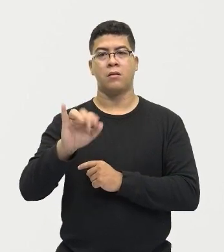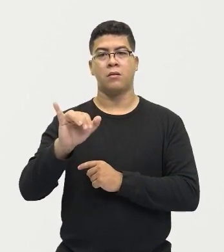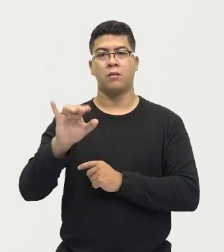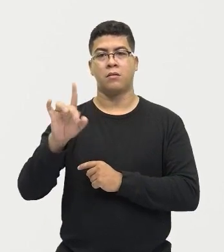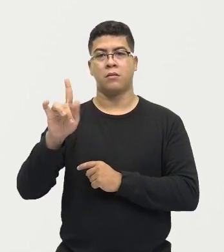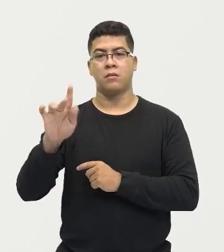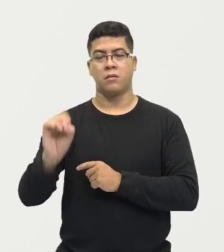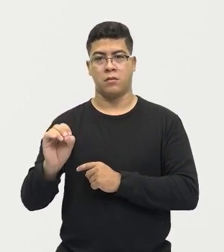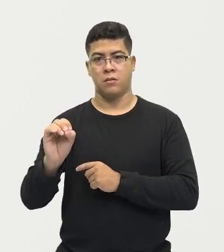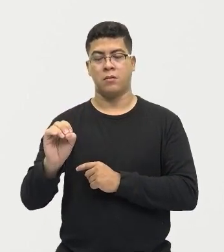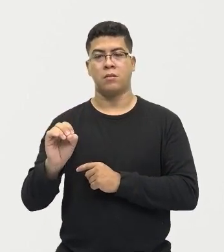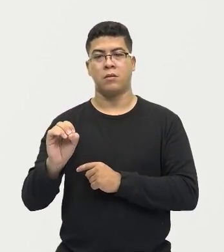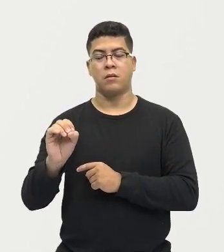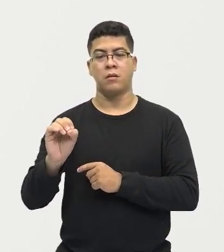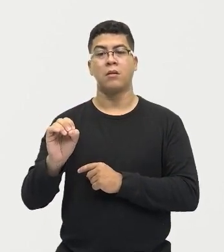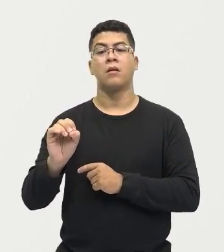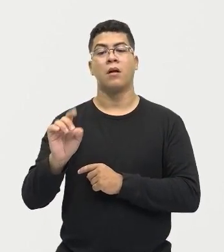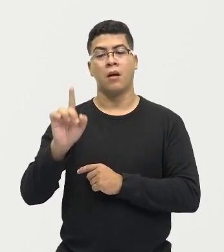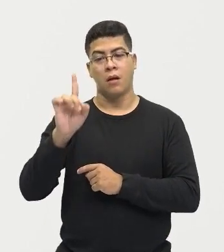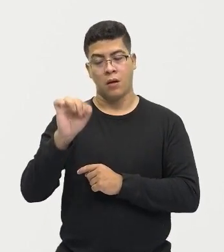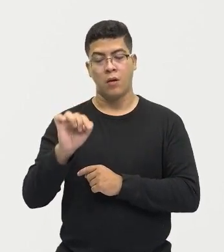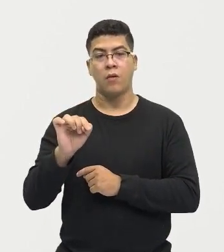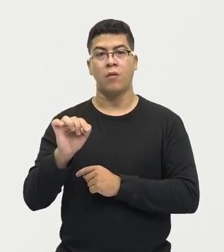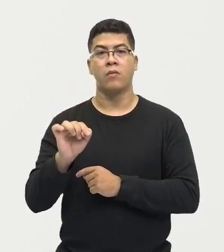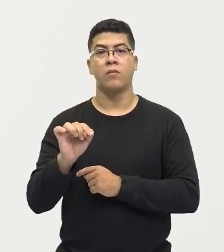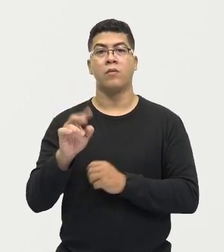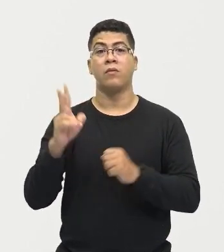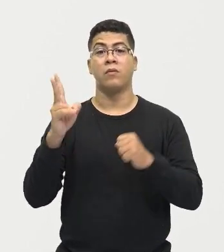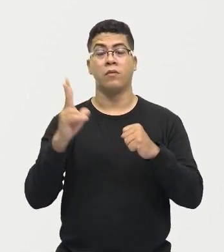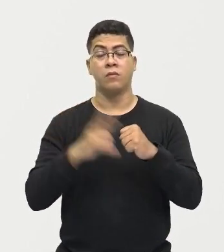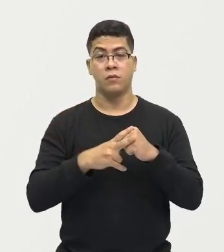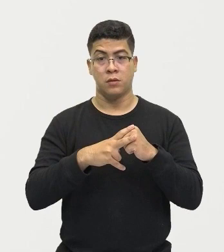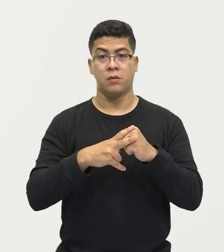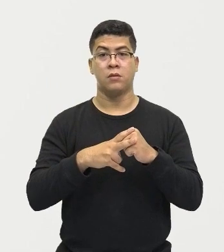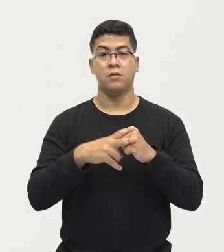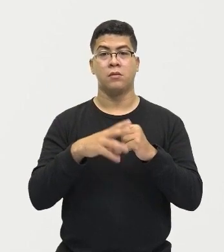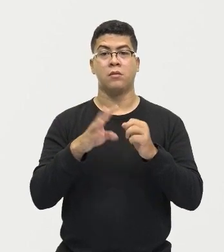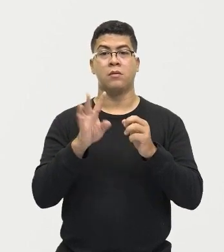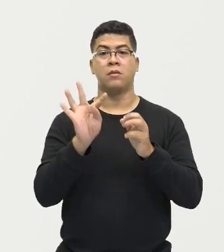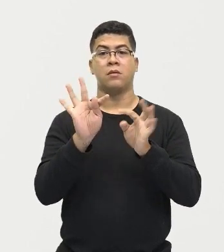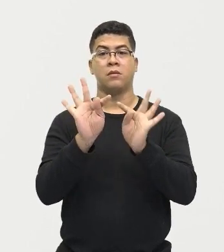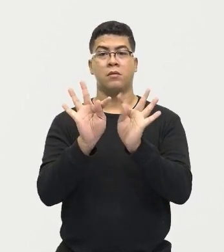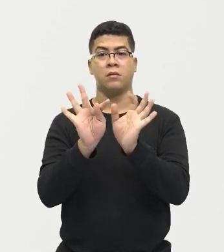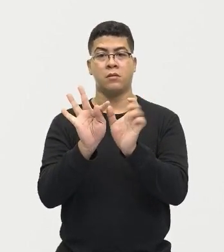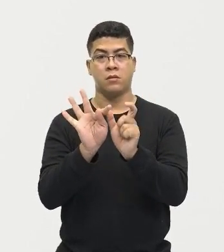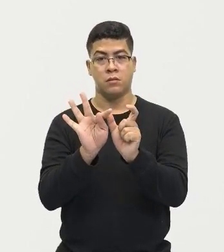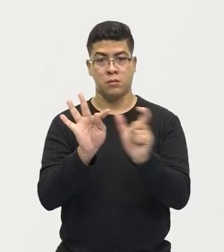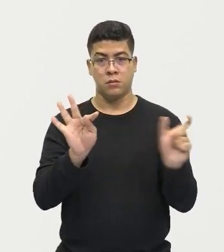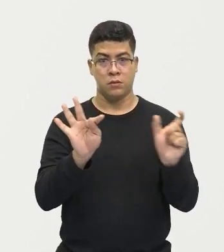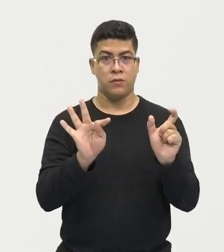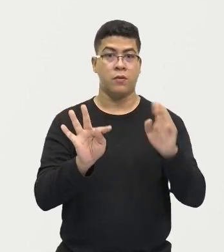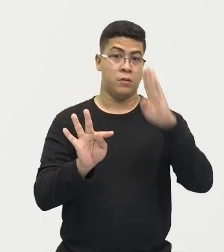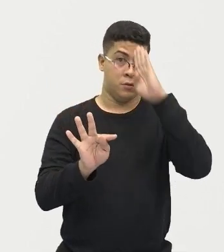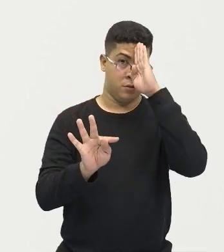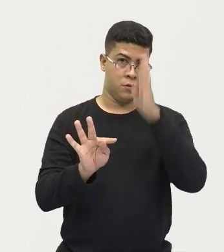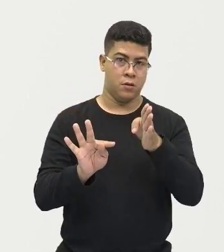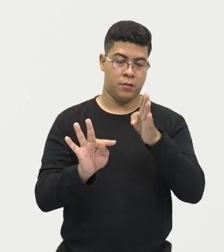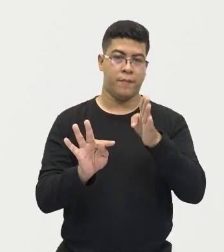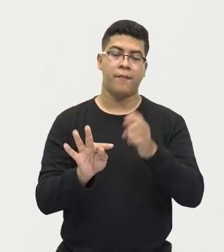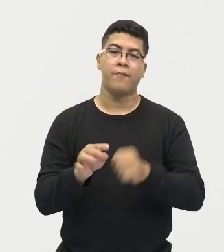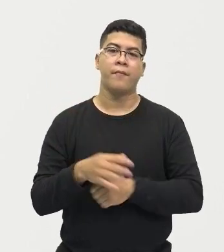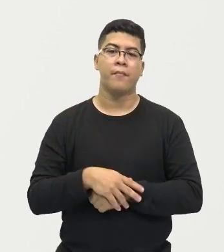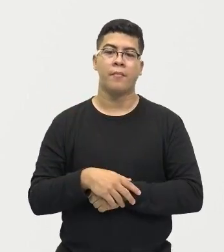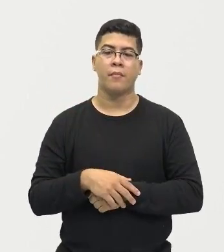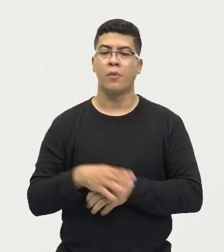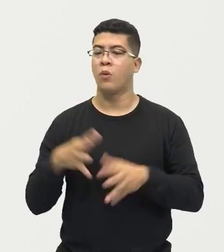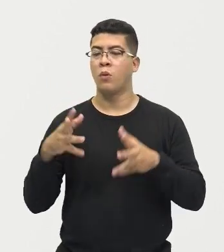masculino, então é um verbo transitivo direto. E toda essa oração aqui é um